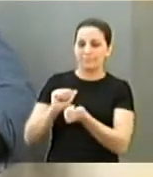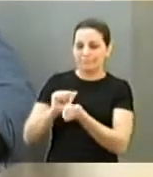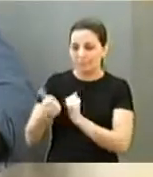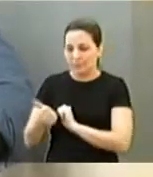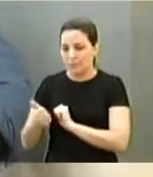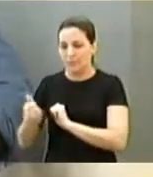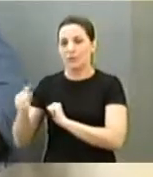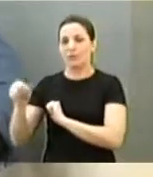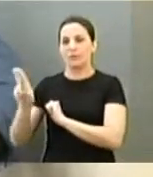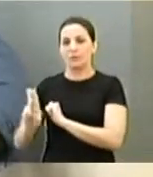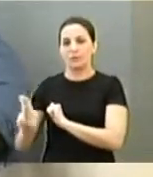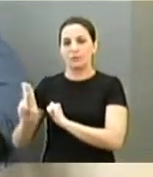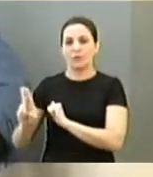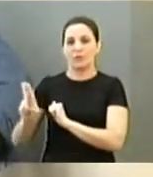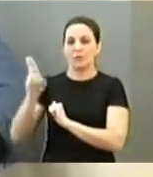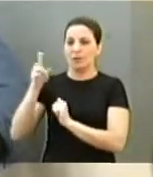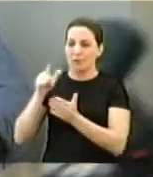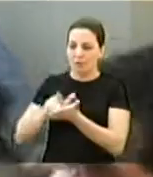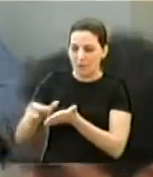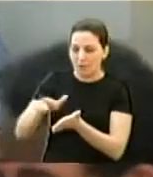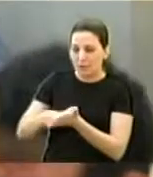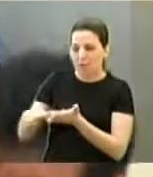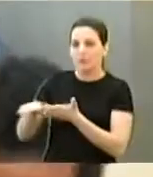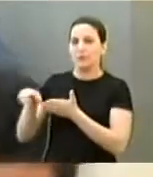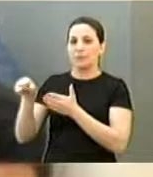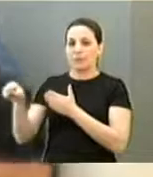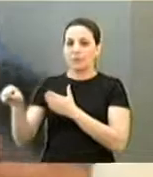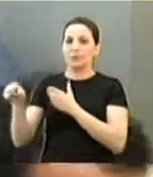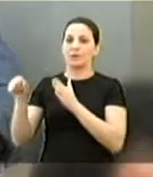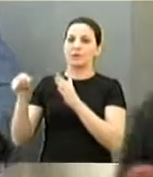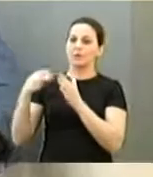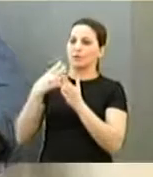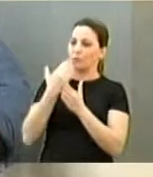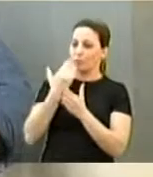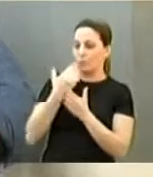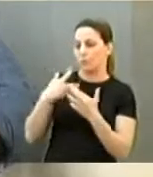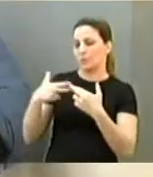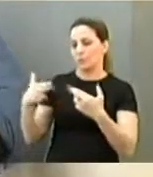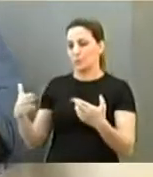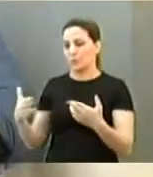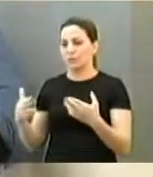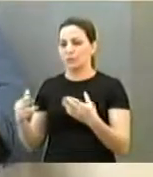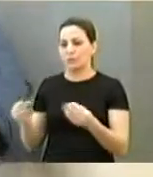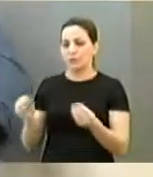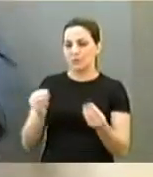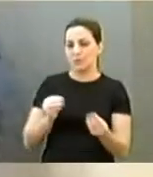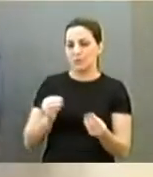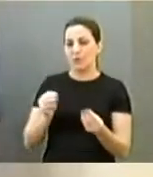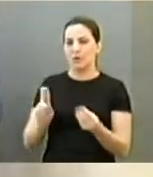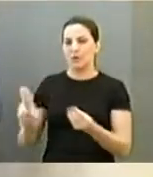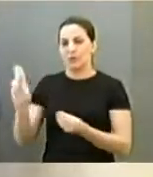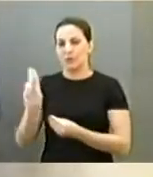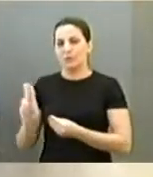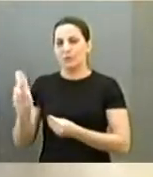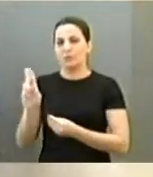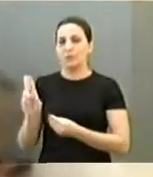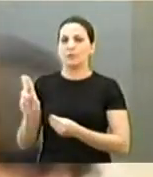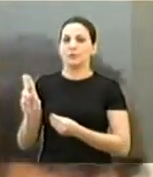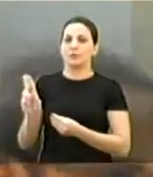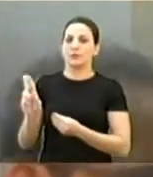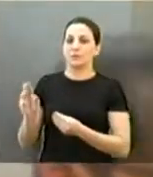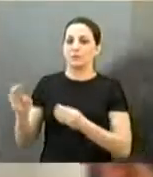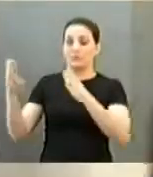higiene total, e aqueles alimentos acabam sendo ali, entre aspas, colocados, transportados até as